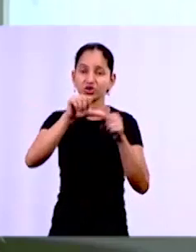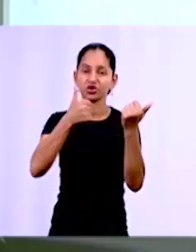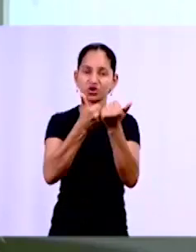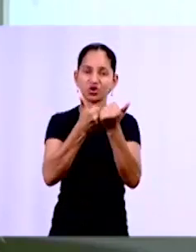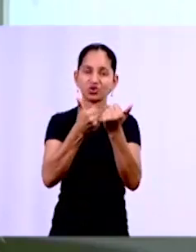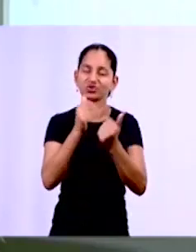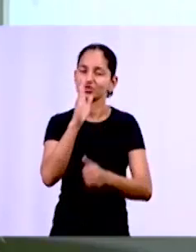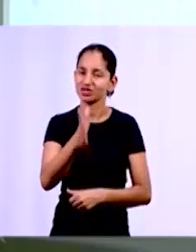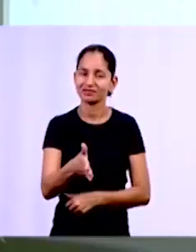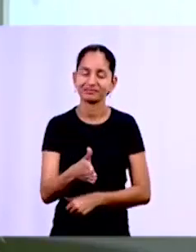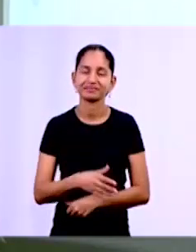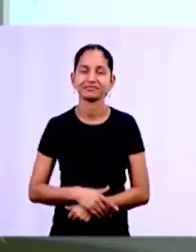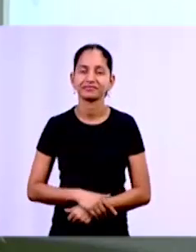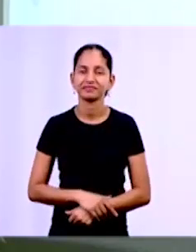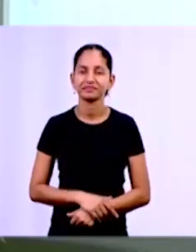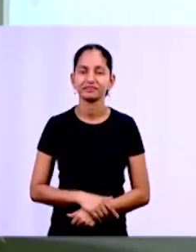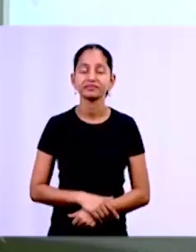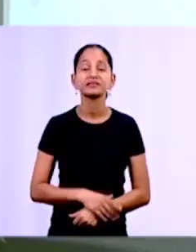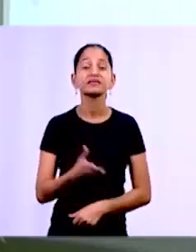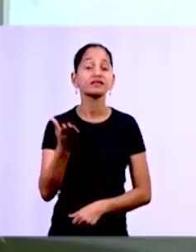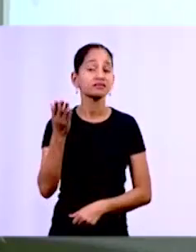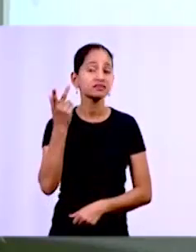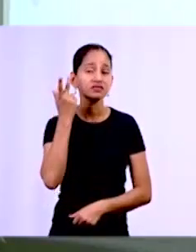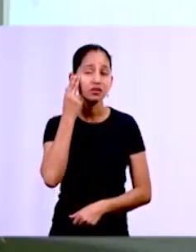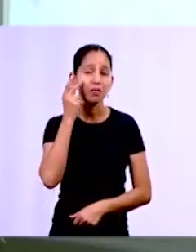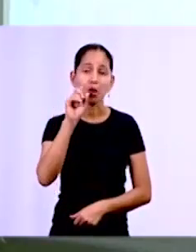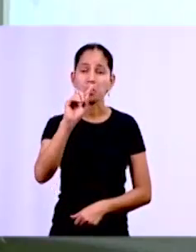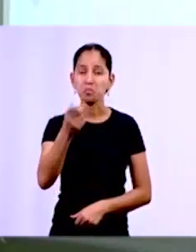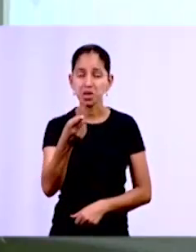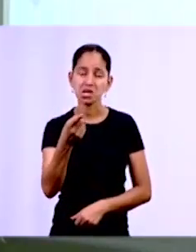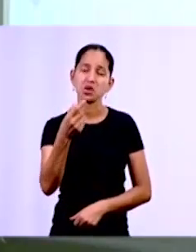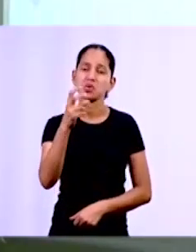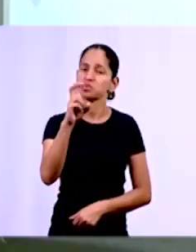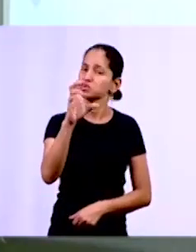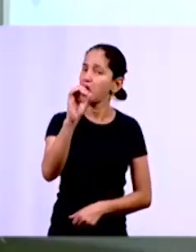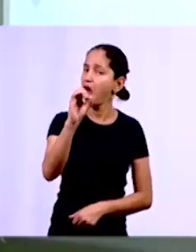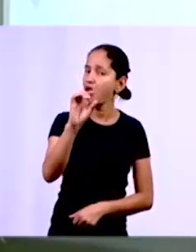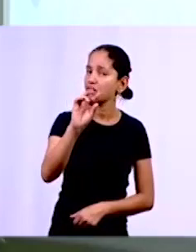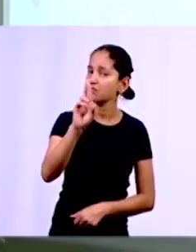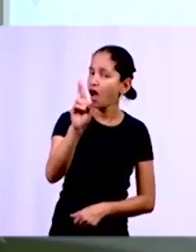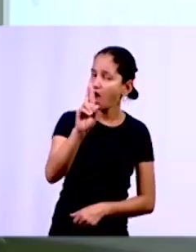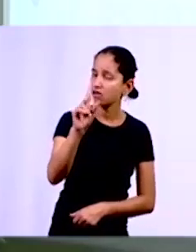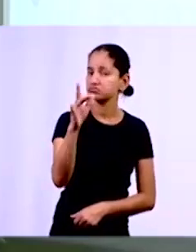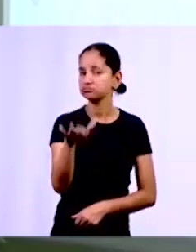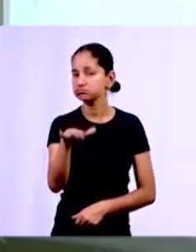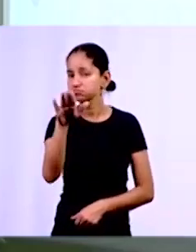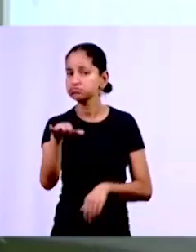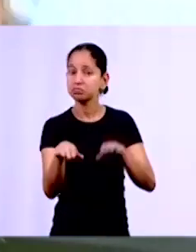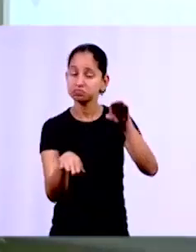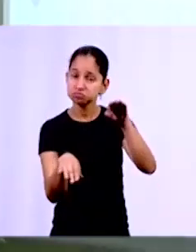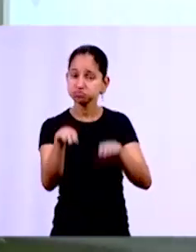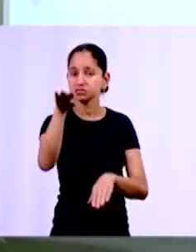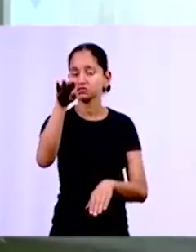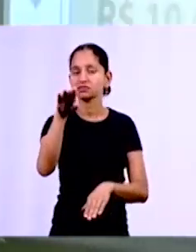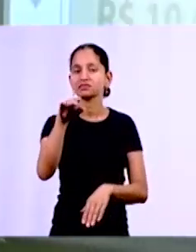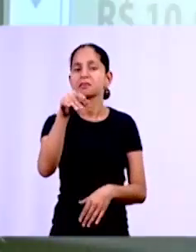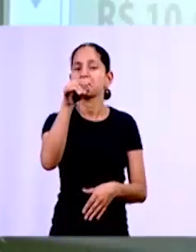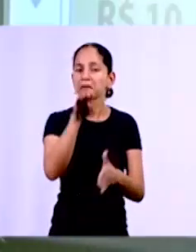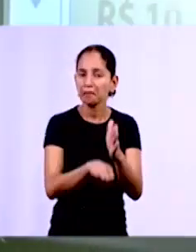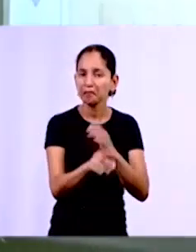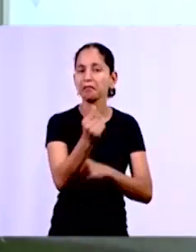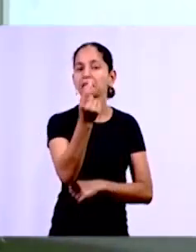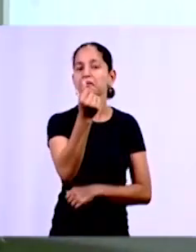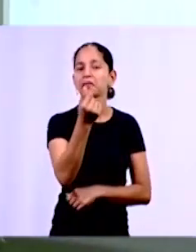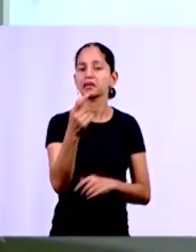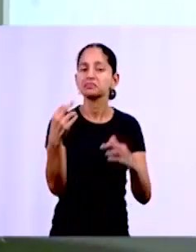E um notebook comum era R$1.500, né? Hoje os notebooks diminuíram, ficaram no patamar, no